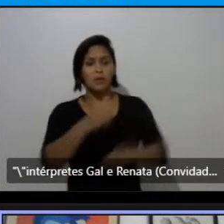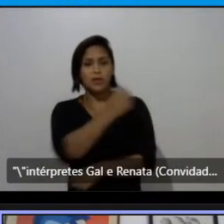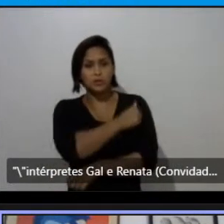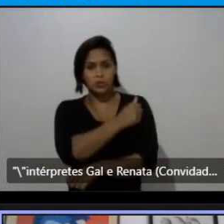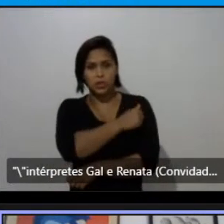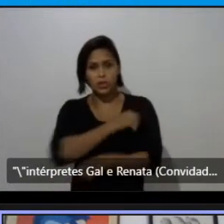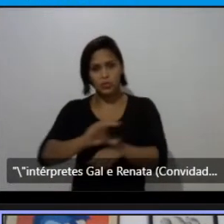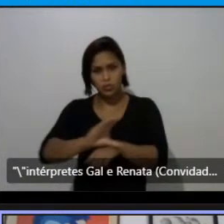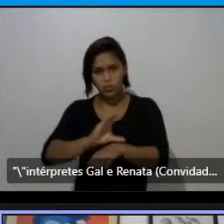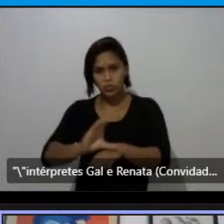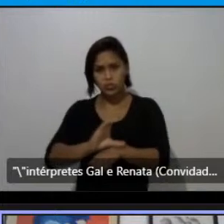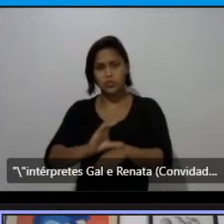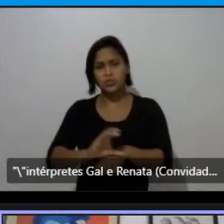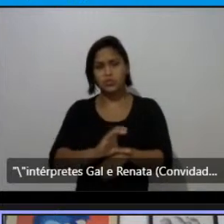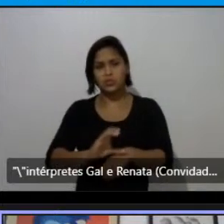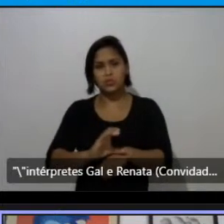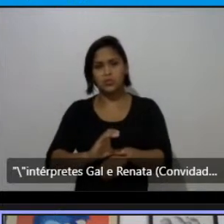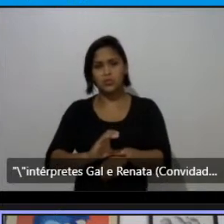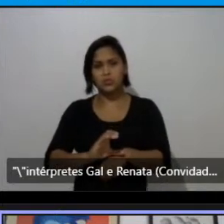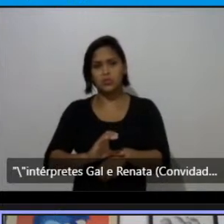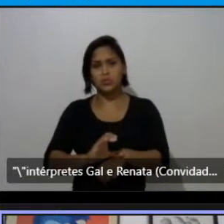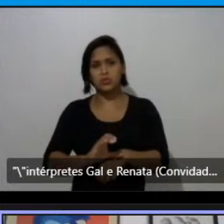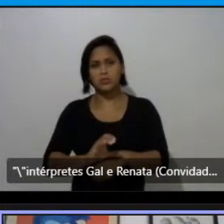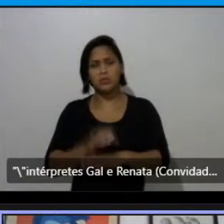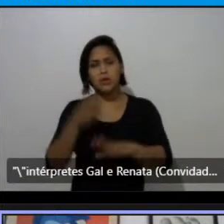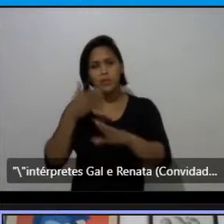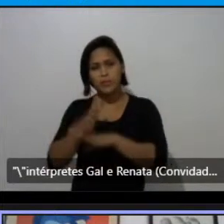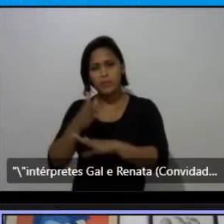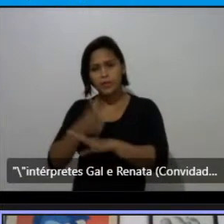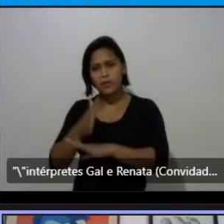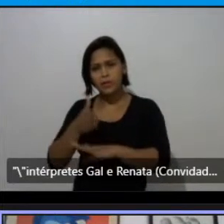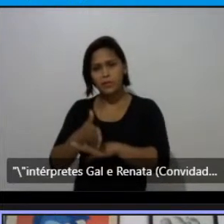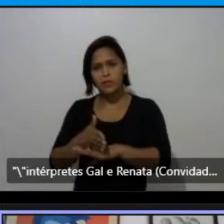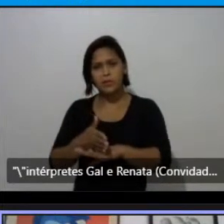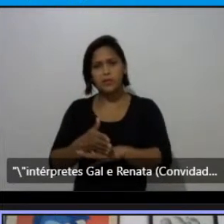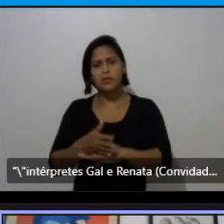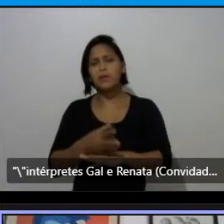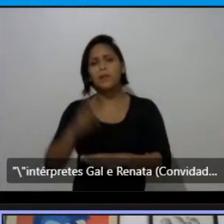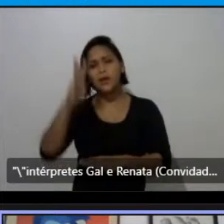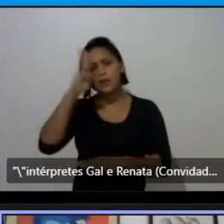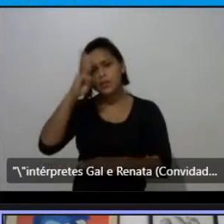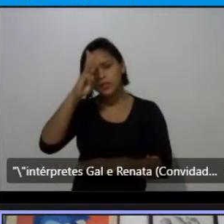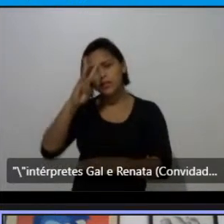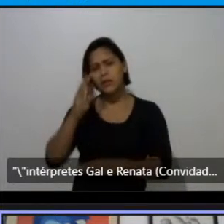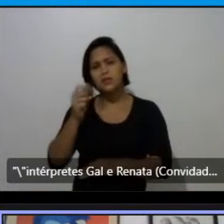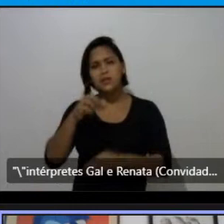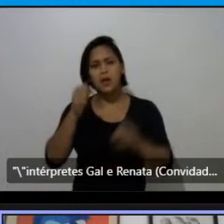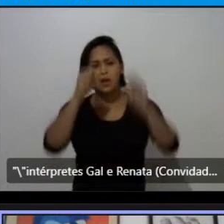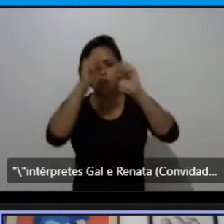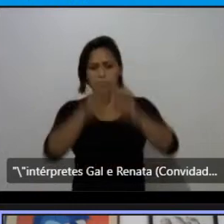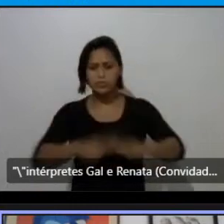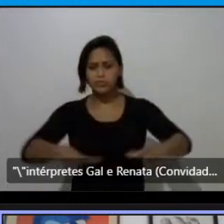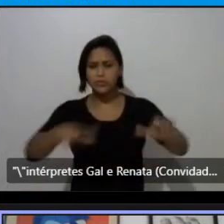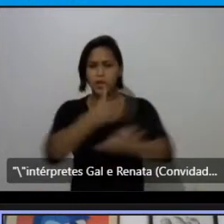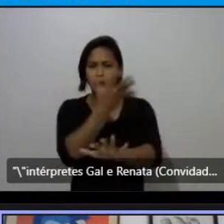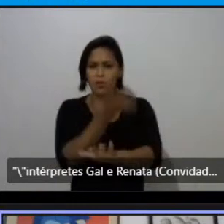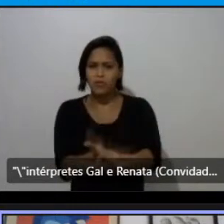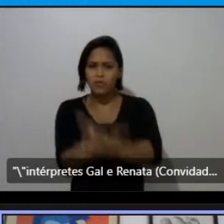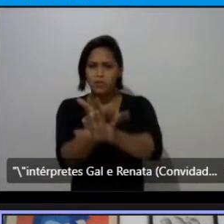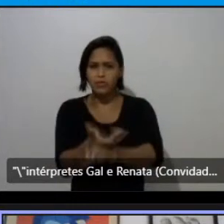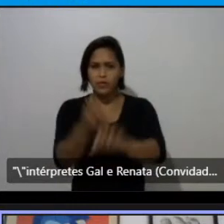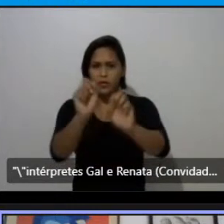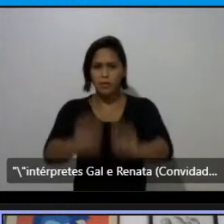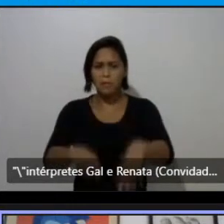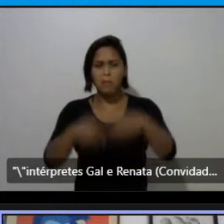do curso, eu encaminhei, né, acho que na terça-feira, o material, né, fiquei pensando, né, o que a gente